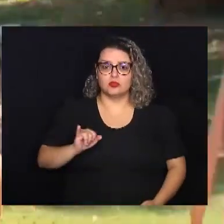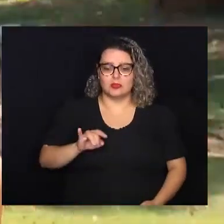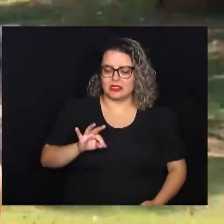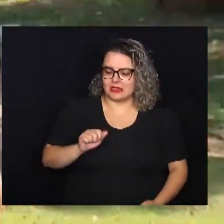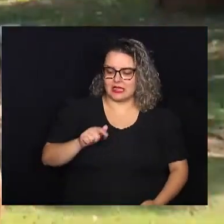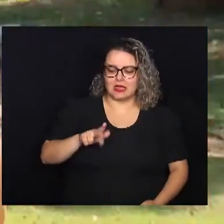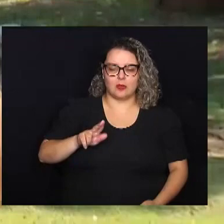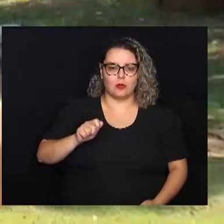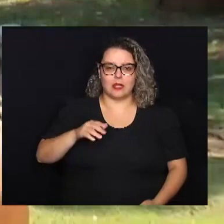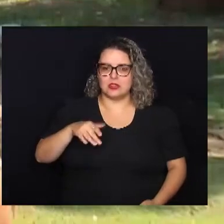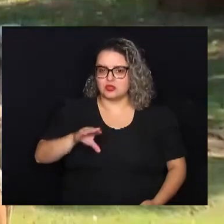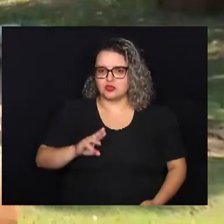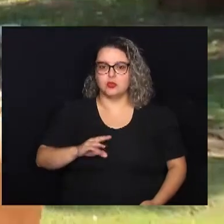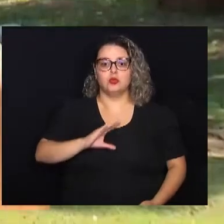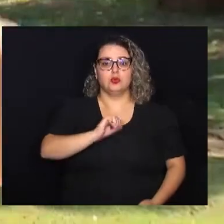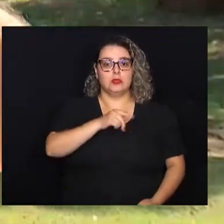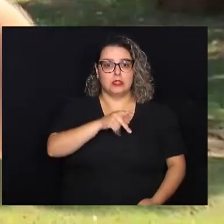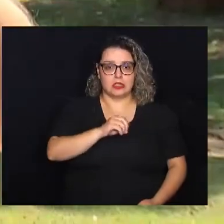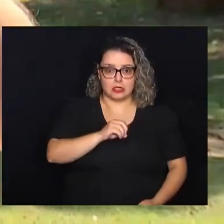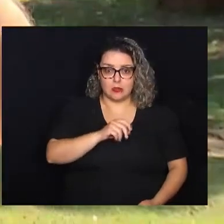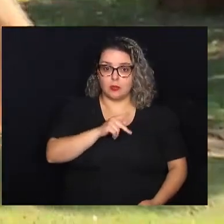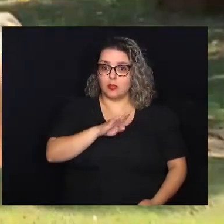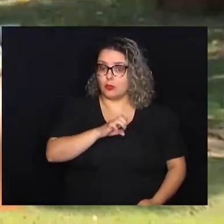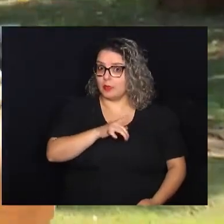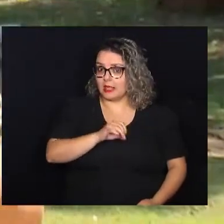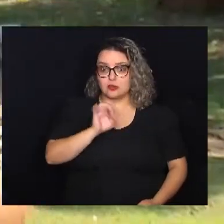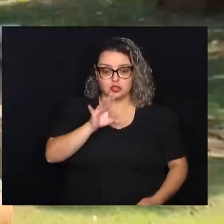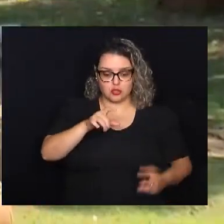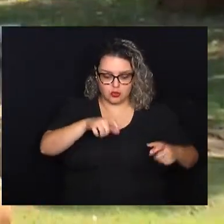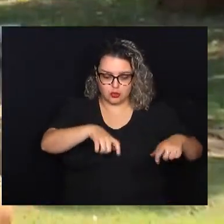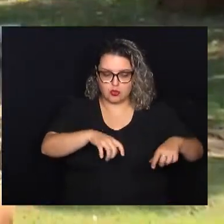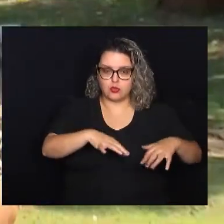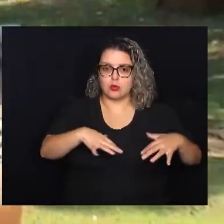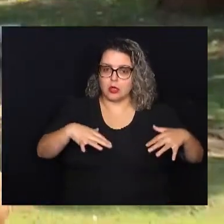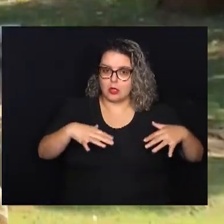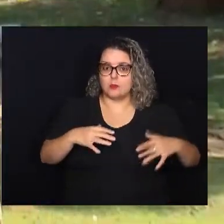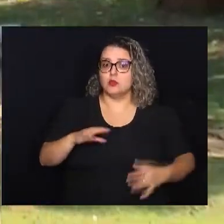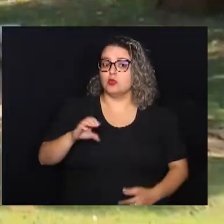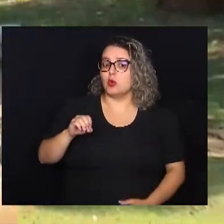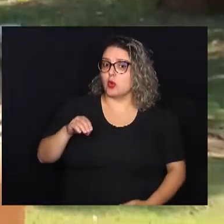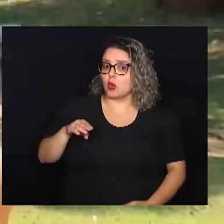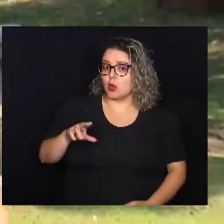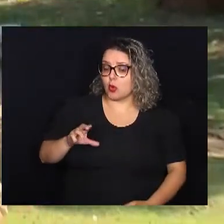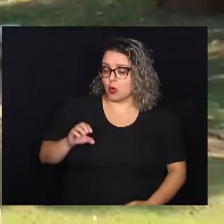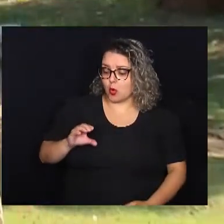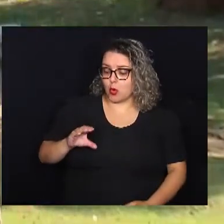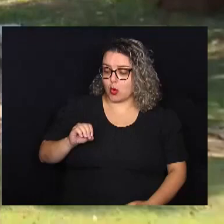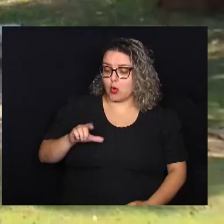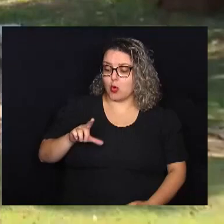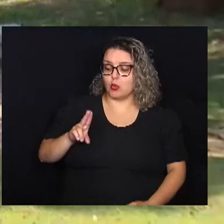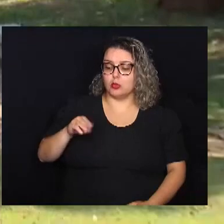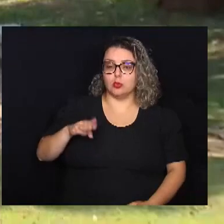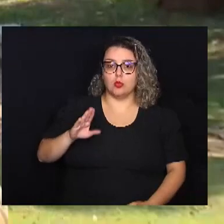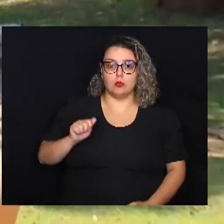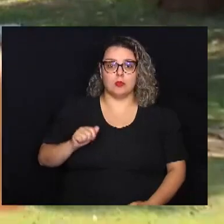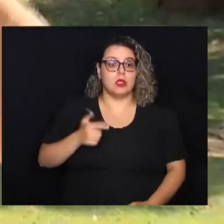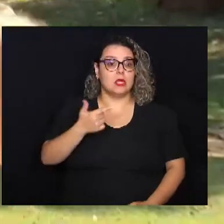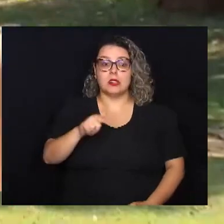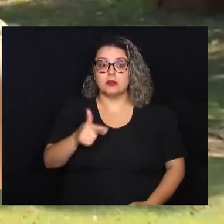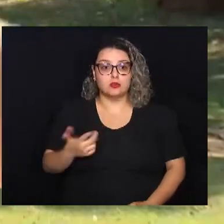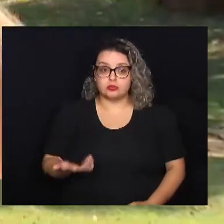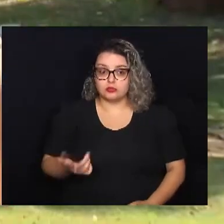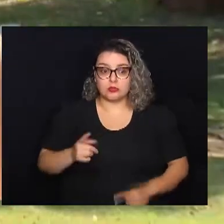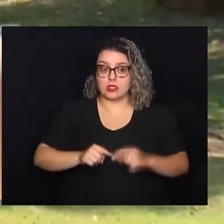no Campo Belo mesmo só temos o campo no no Columbia Então são comunidades muito carentes que não tem equipamentos públicos